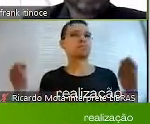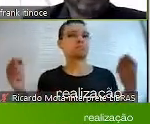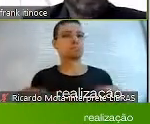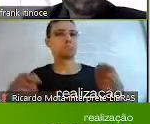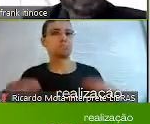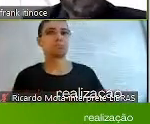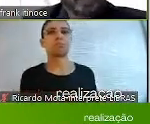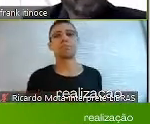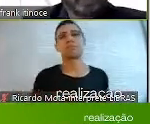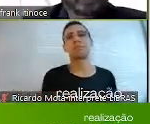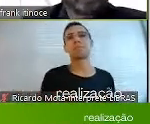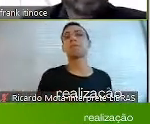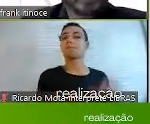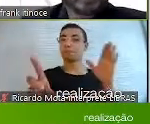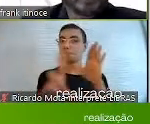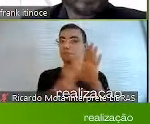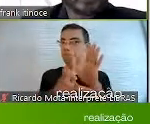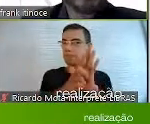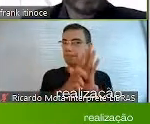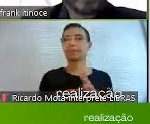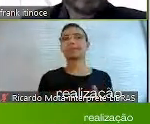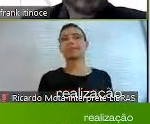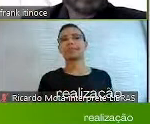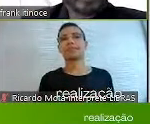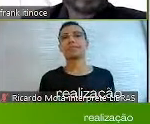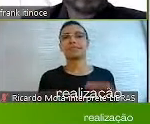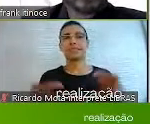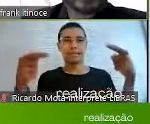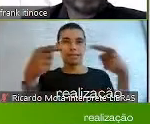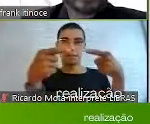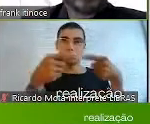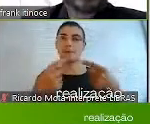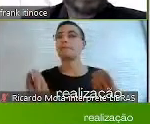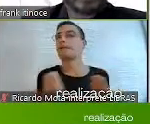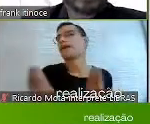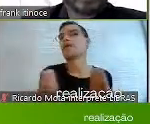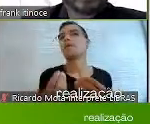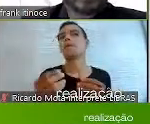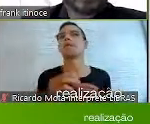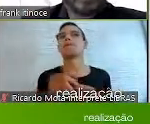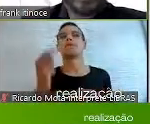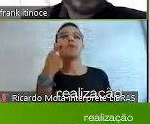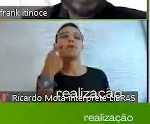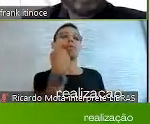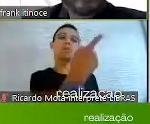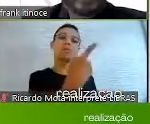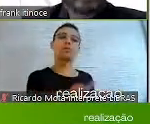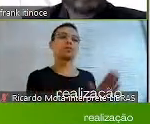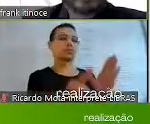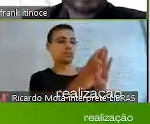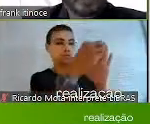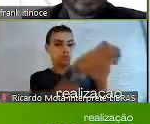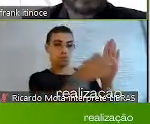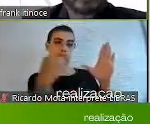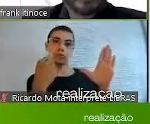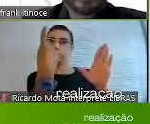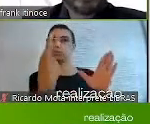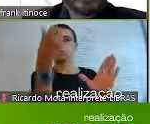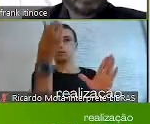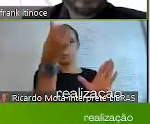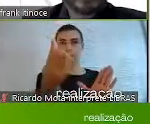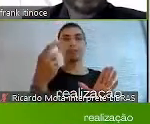complementar, eu destaco aqui o artigo 16, né? A segurança contra incêndios e emergências, dever do